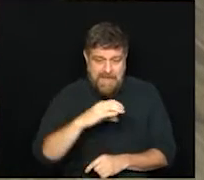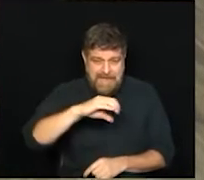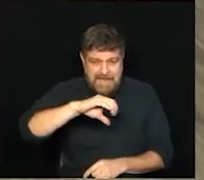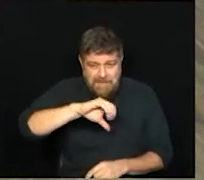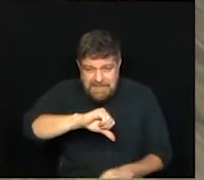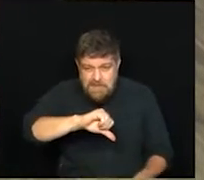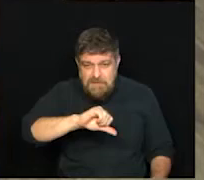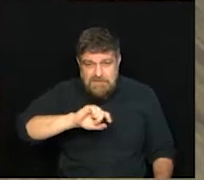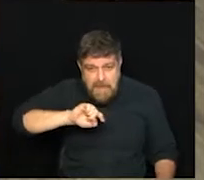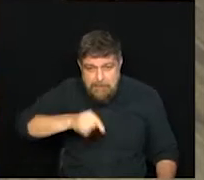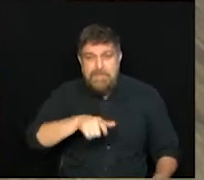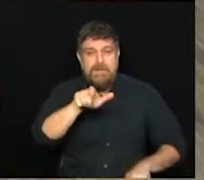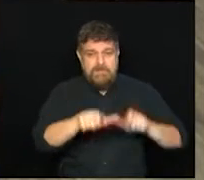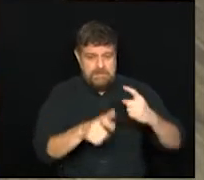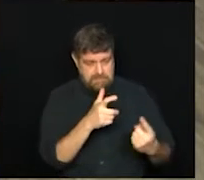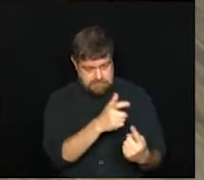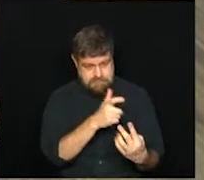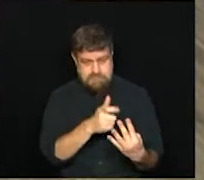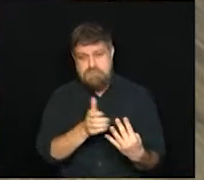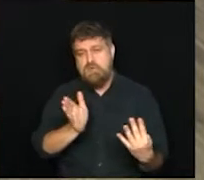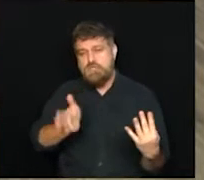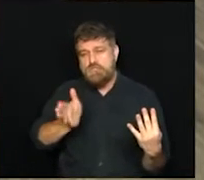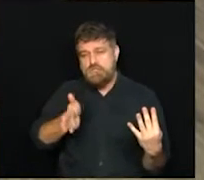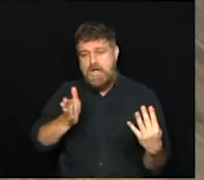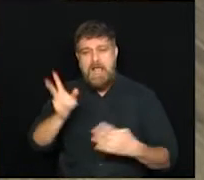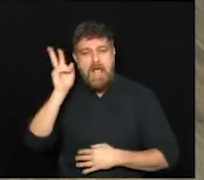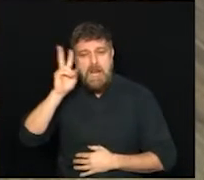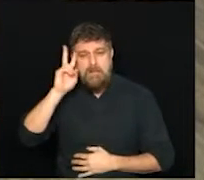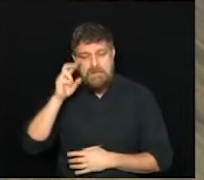mais de 149 mil pessoas. Lembrando que